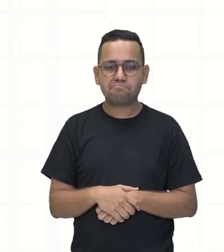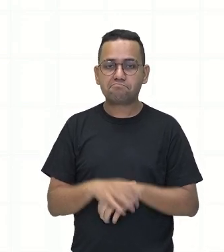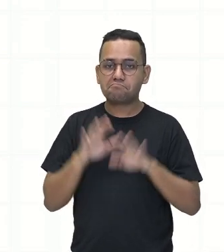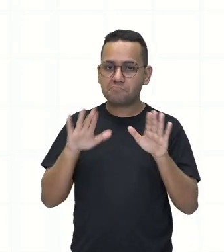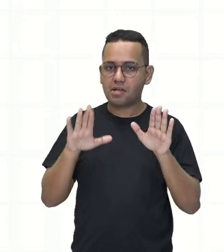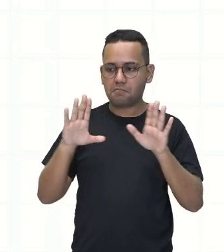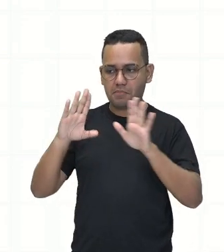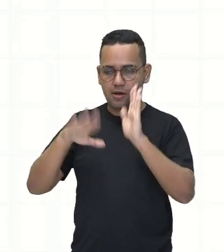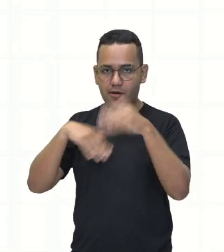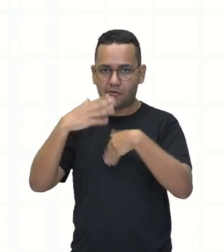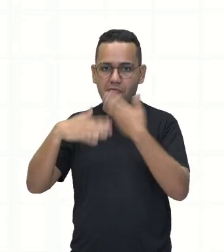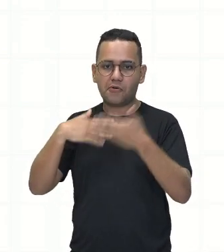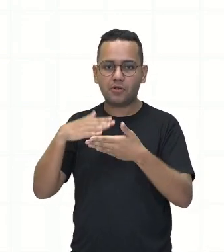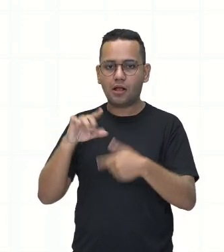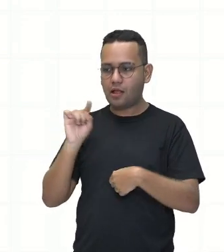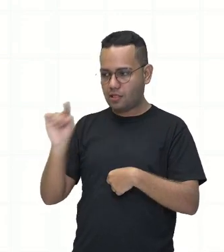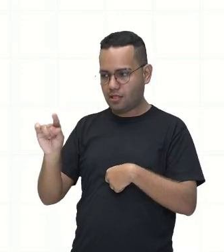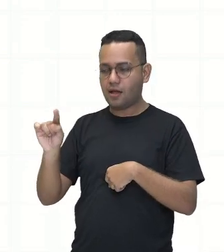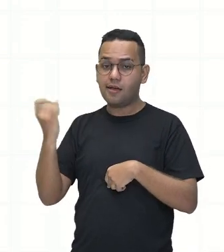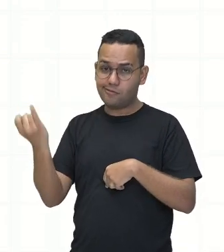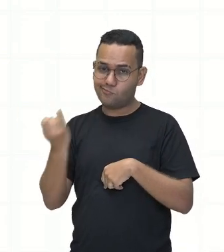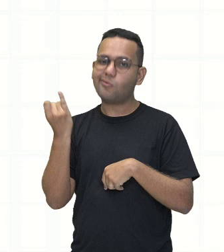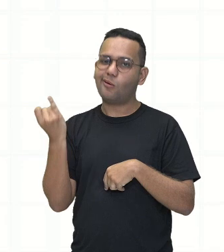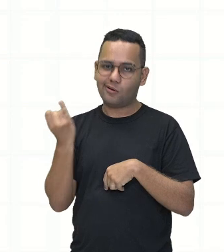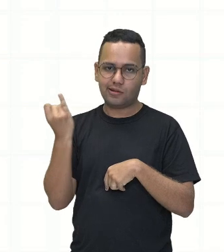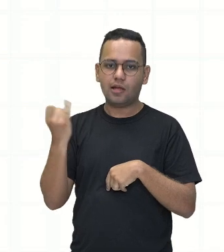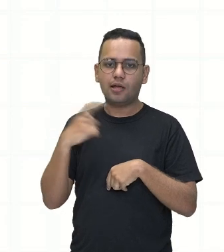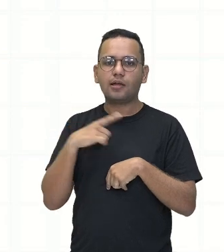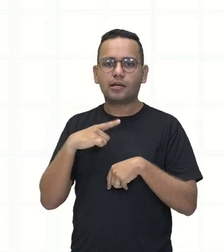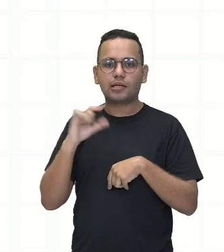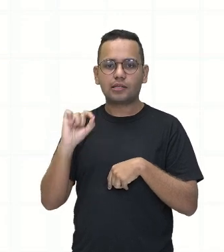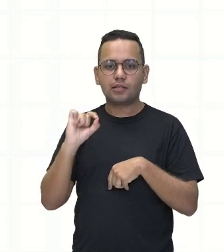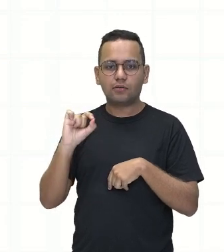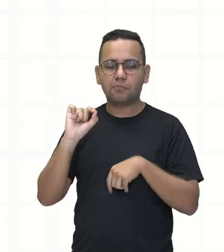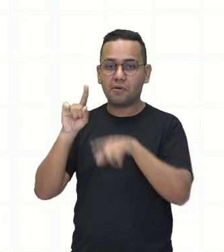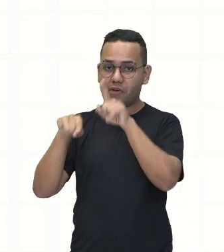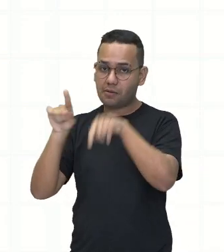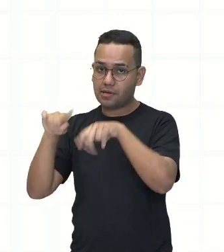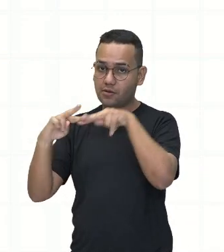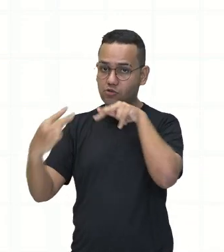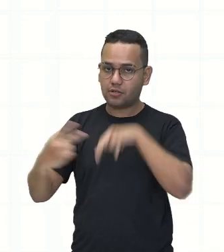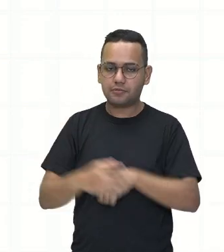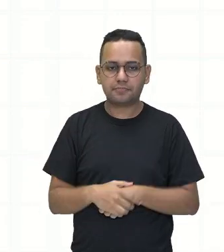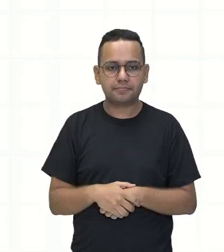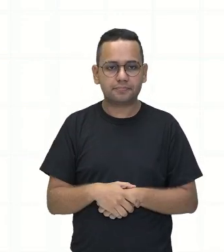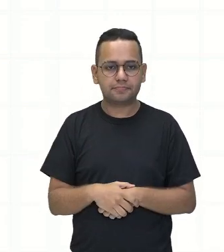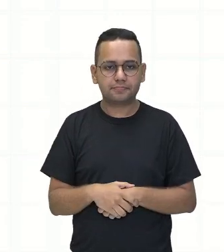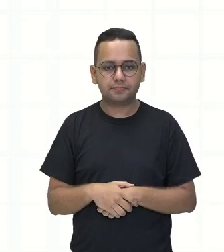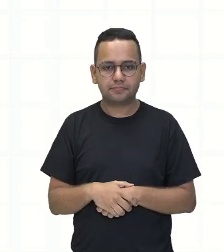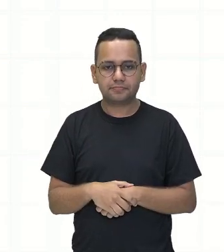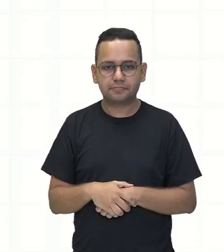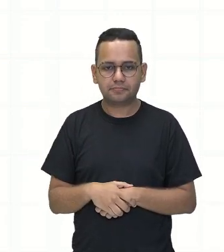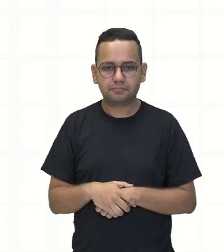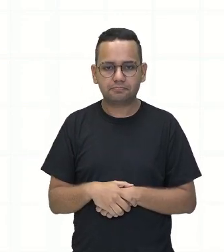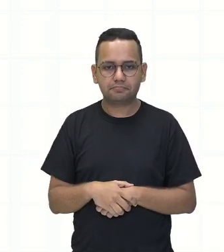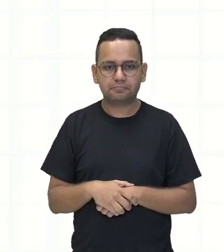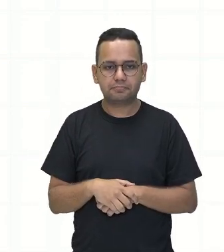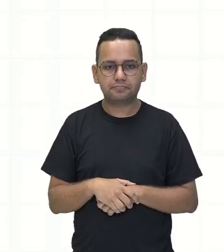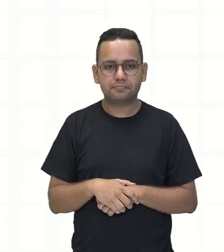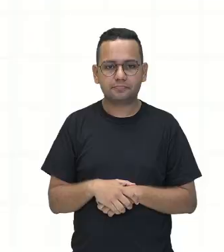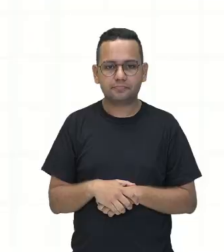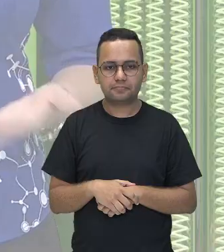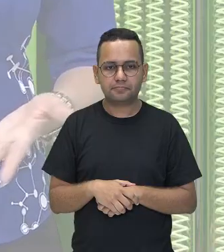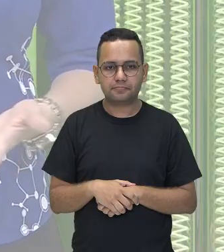polinização cruzada é mais positiva porque há variabilidade genética. E esses agentes polinizadores, gente,